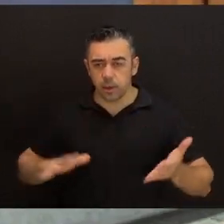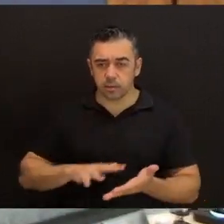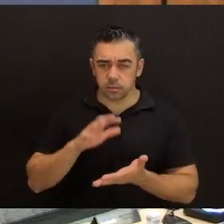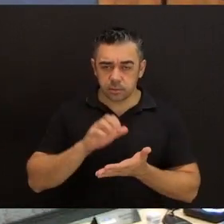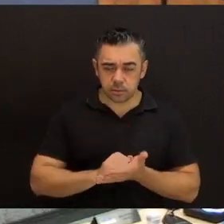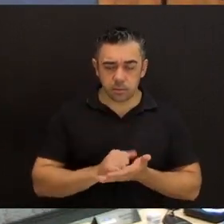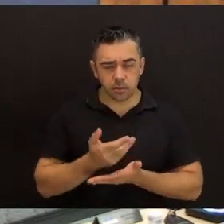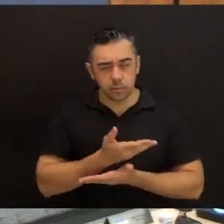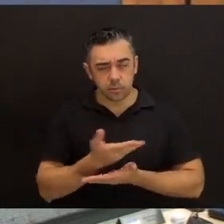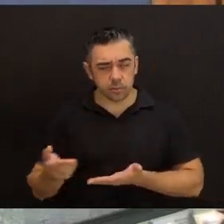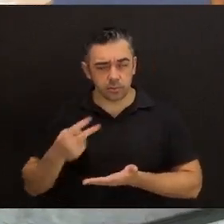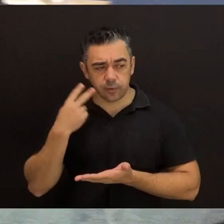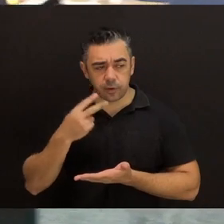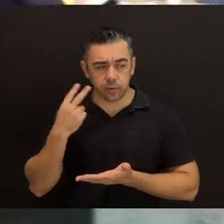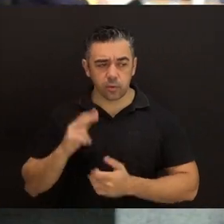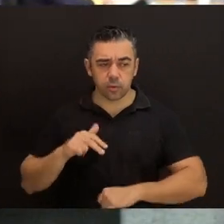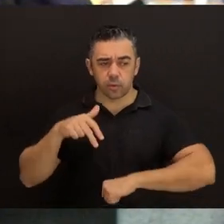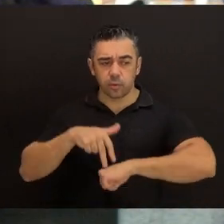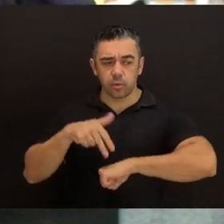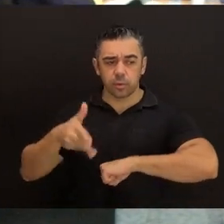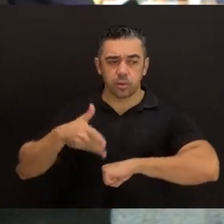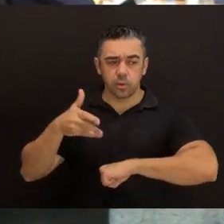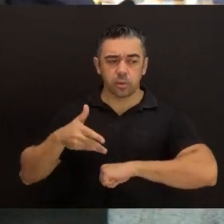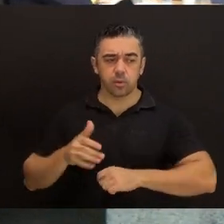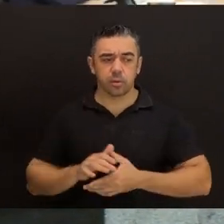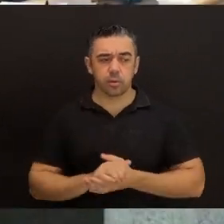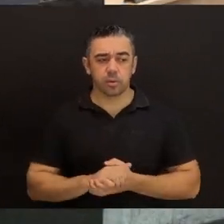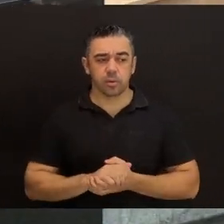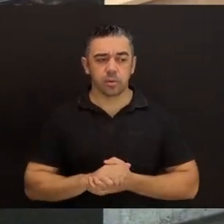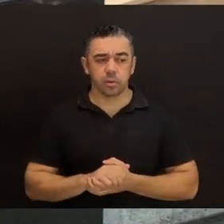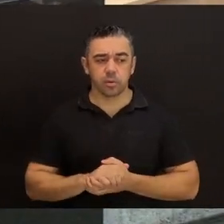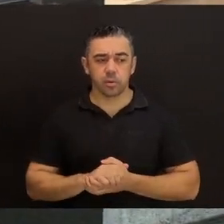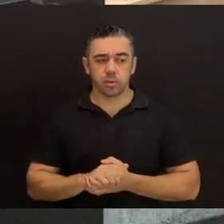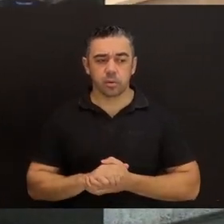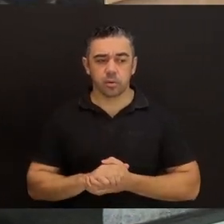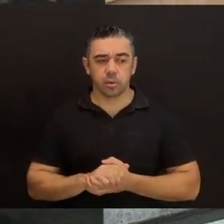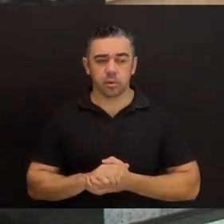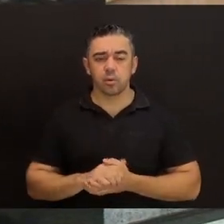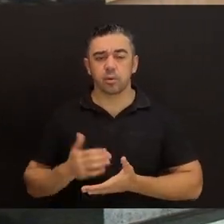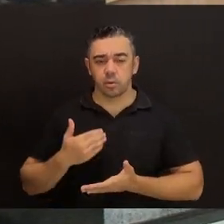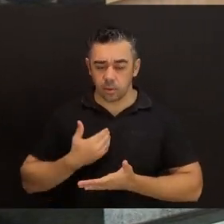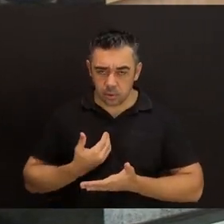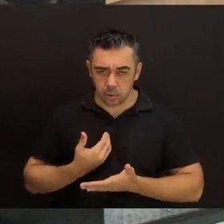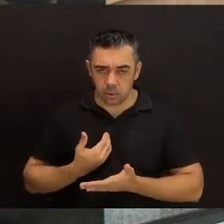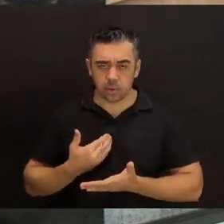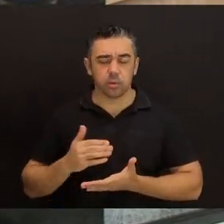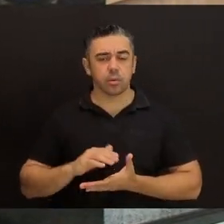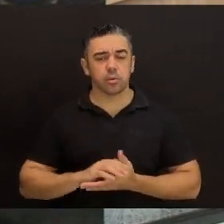para os vereadores usar a palavra em Tribuna eu me escrevo Alex